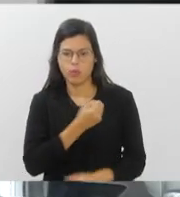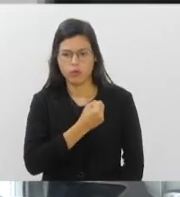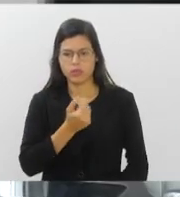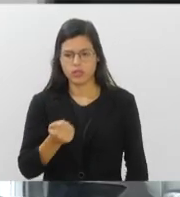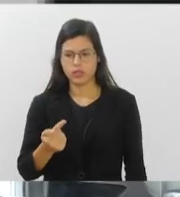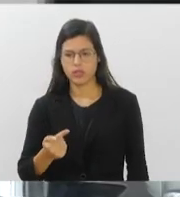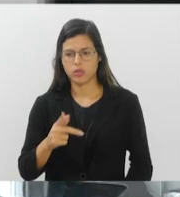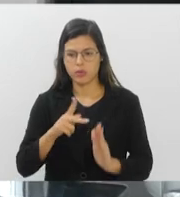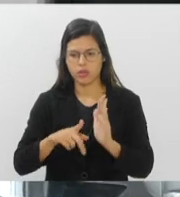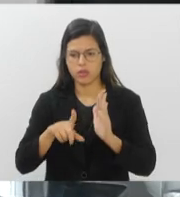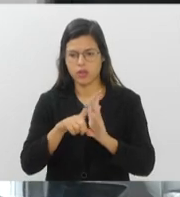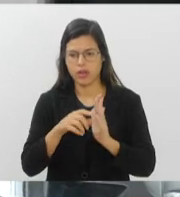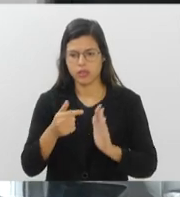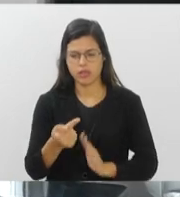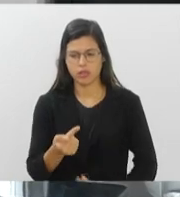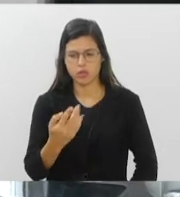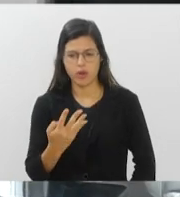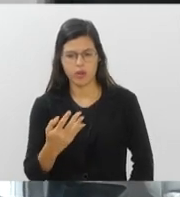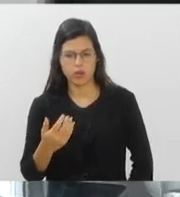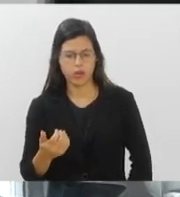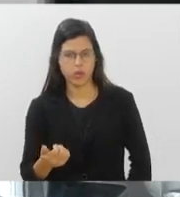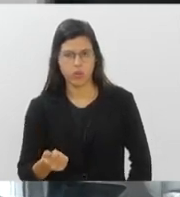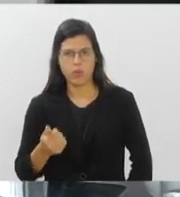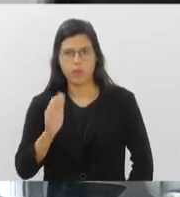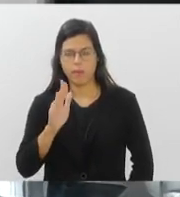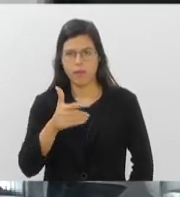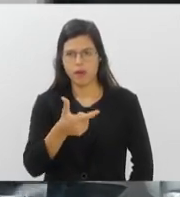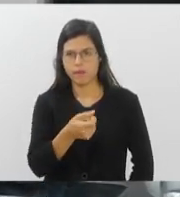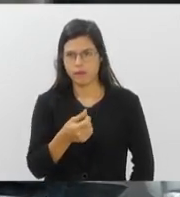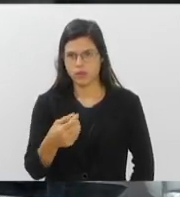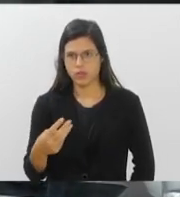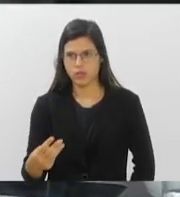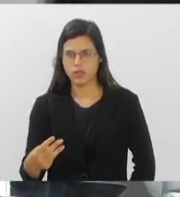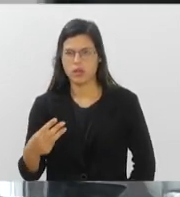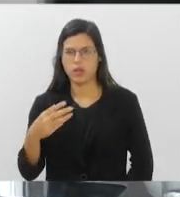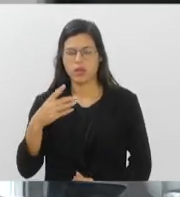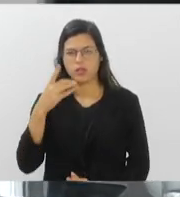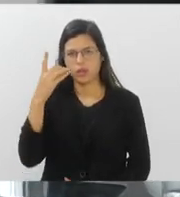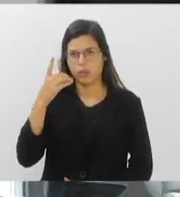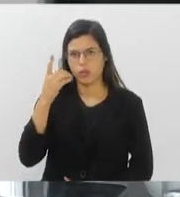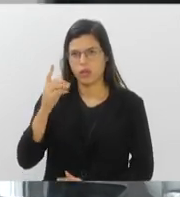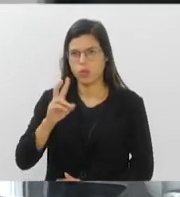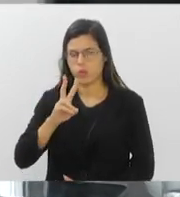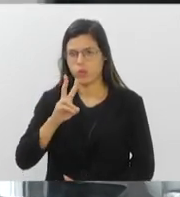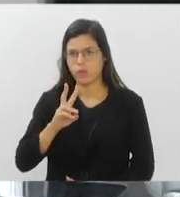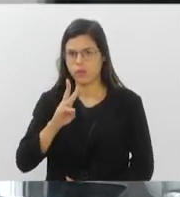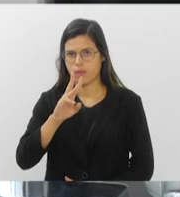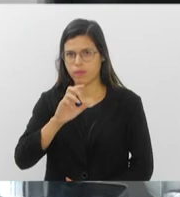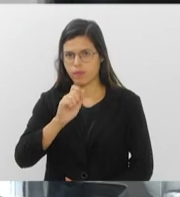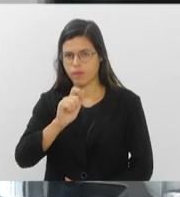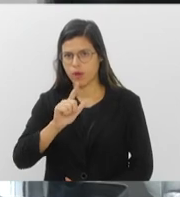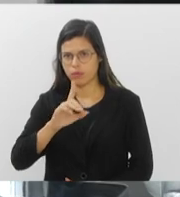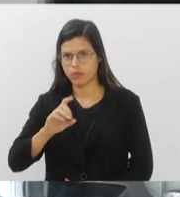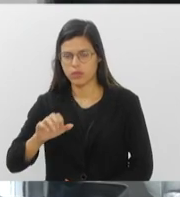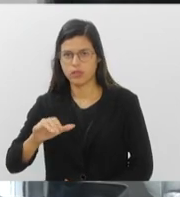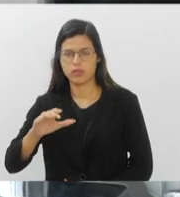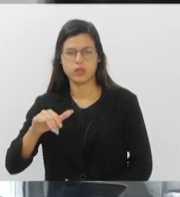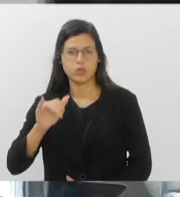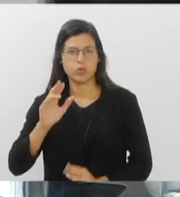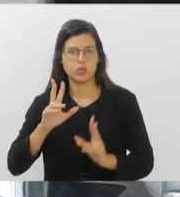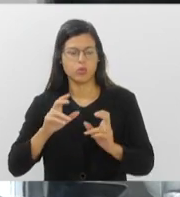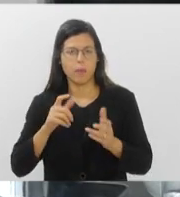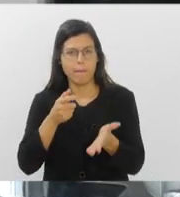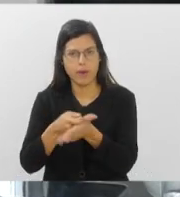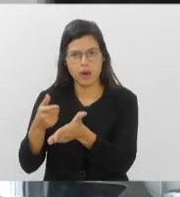de lei 741 de 2023, de autoria do deputado Valdeci da Saúde, que dispõe sobre as formas de pagamento pelos serviços prestados